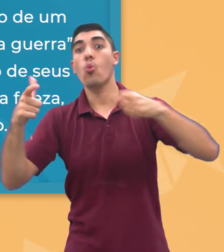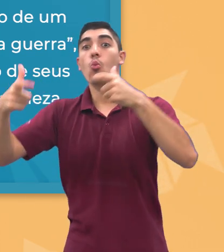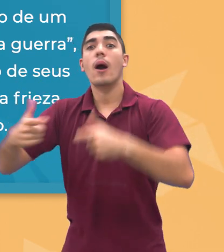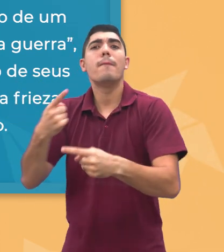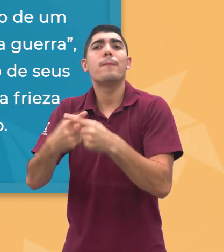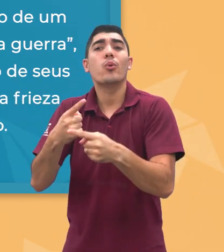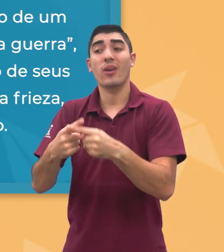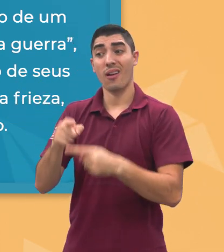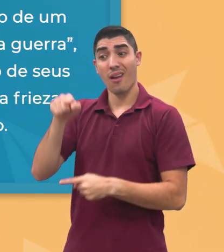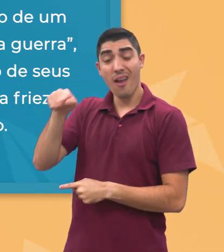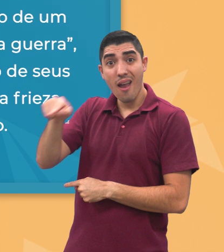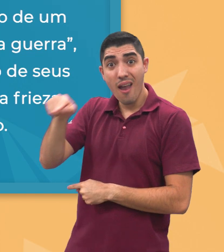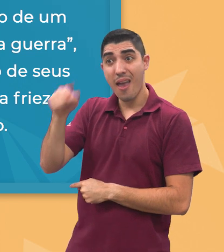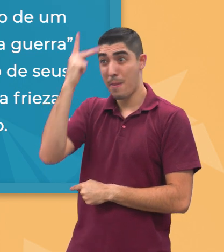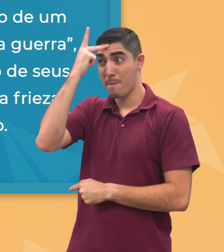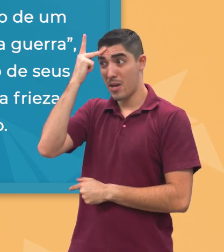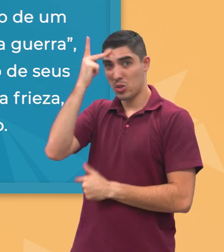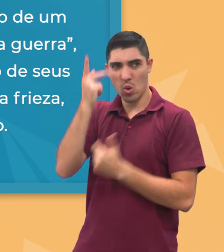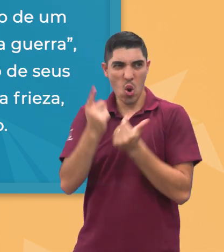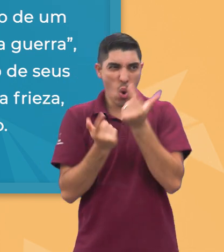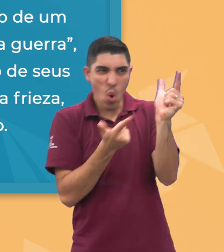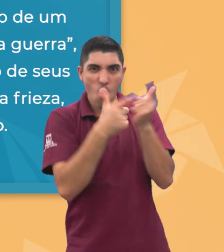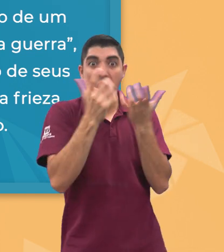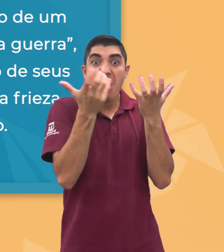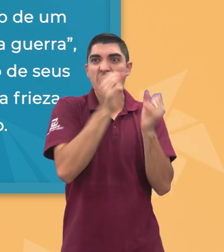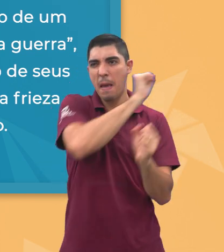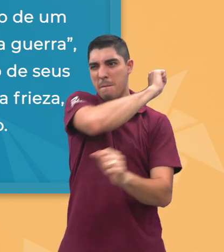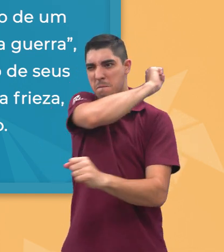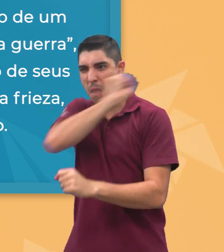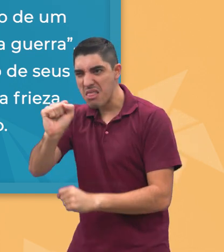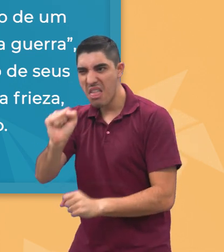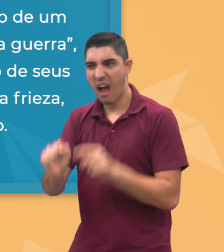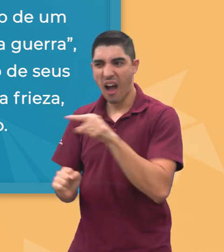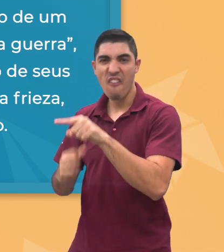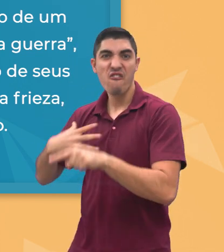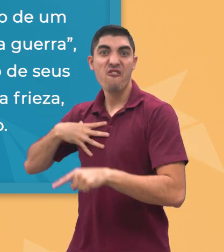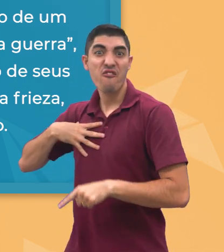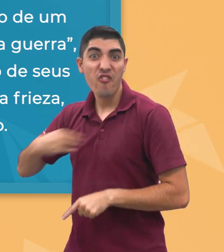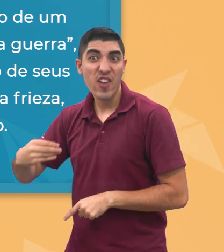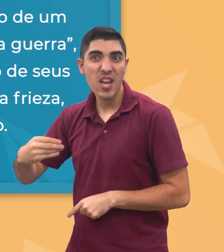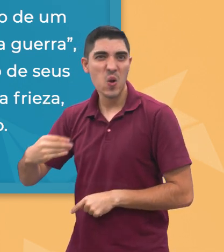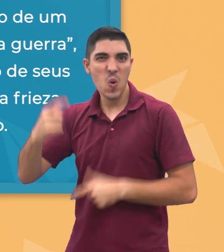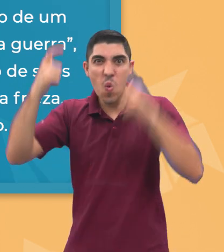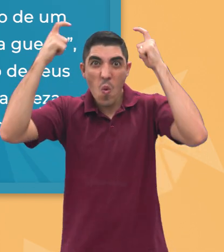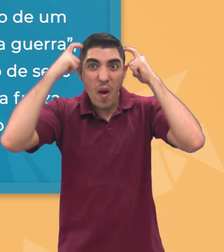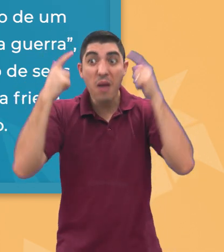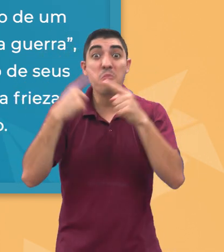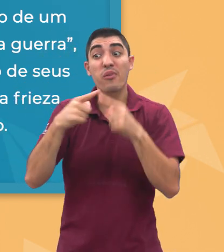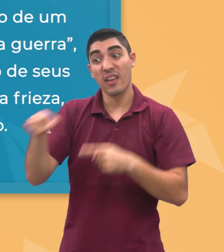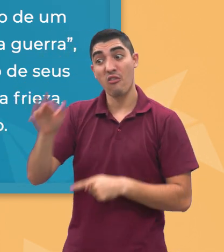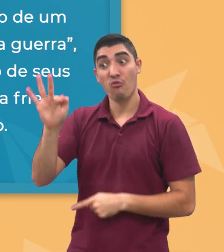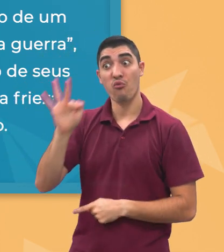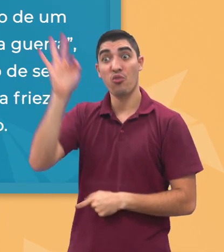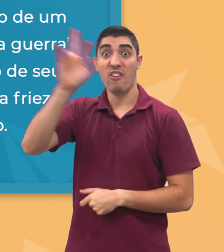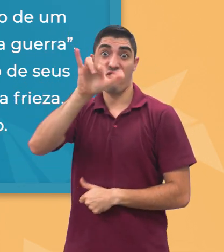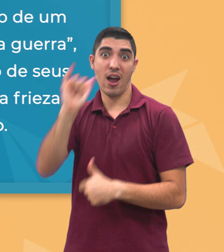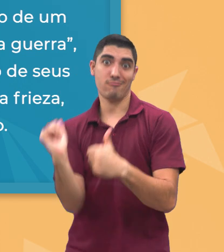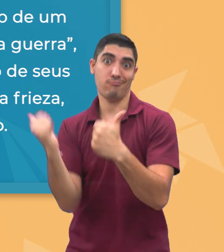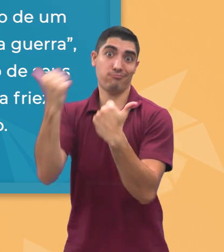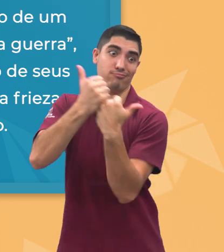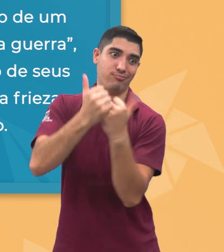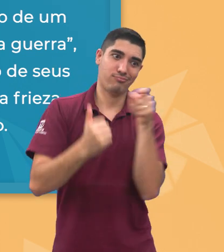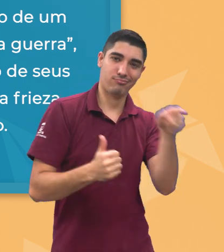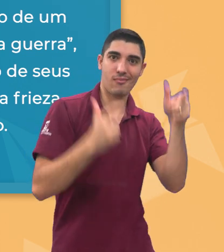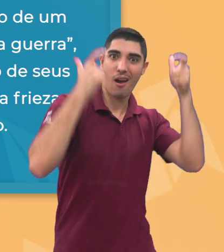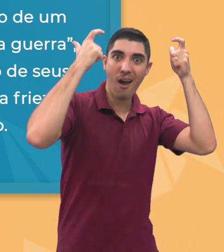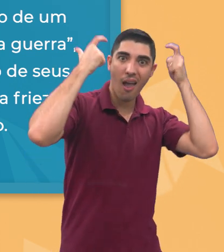prevenir toda tentativa de assassinato de um soberano por um príncipe impaciente por subir